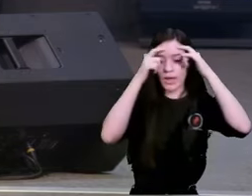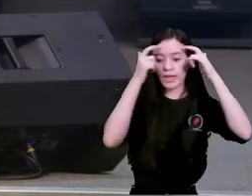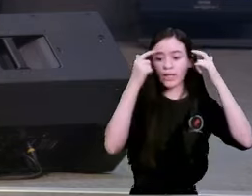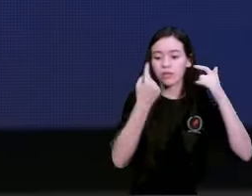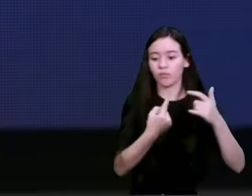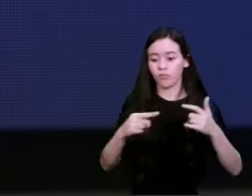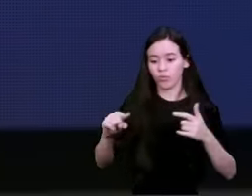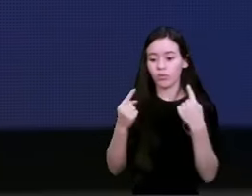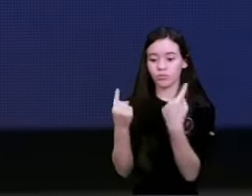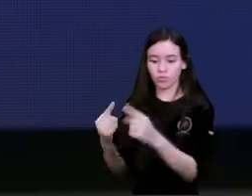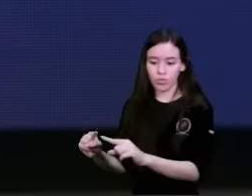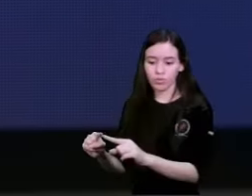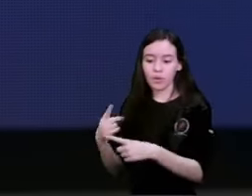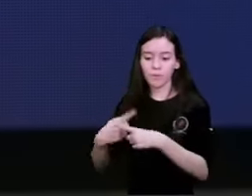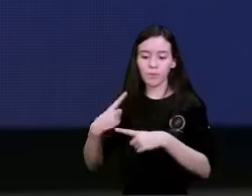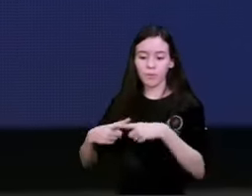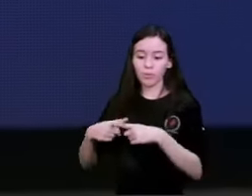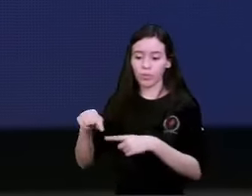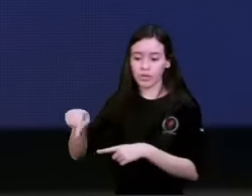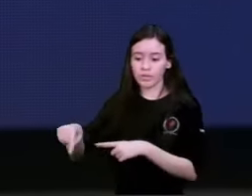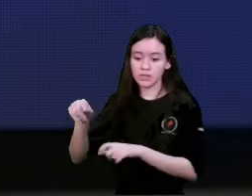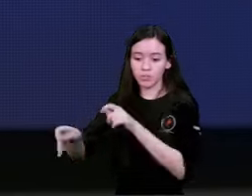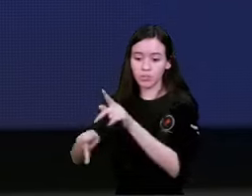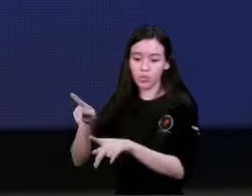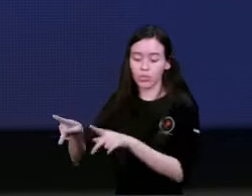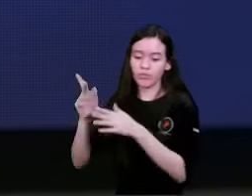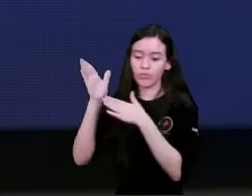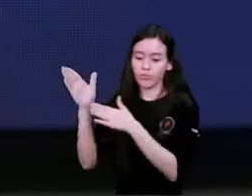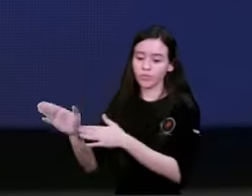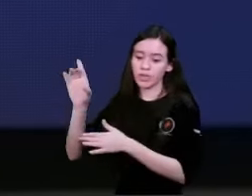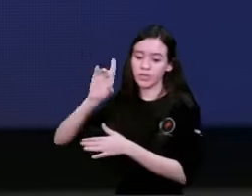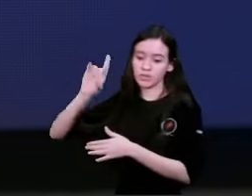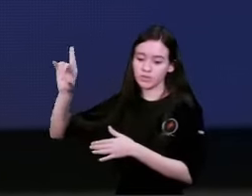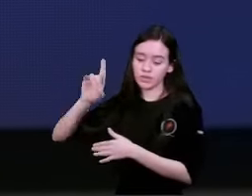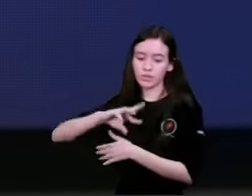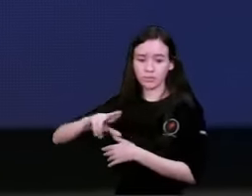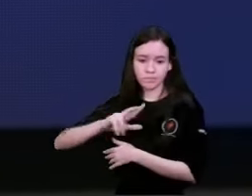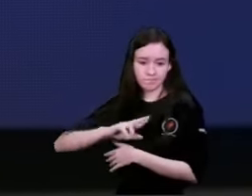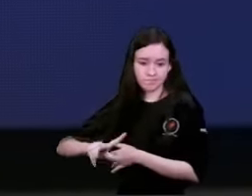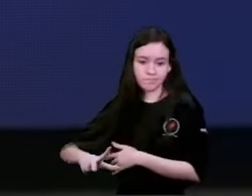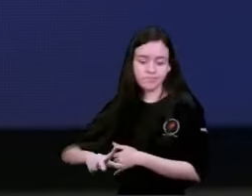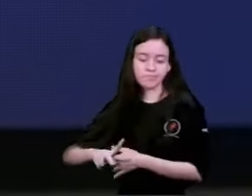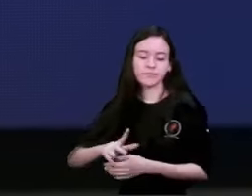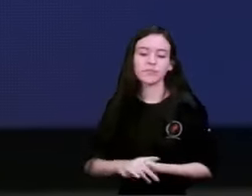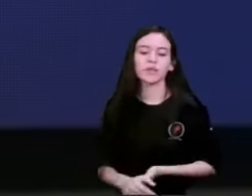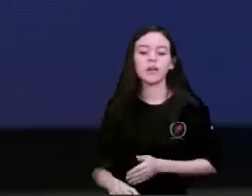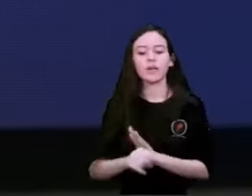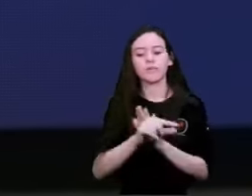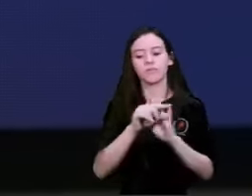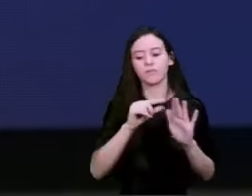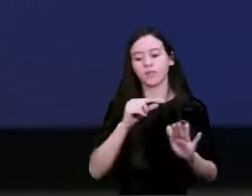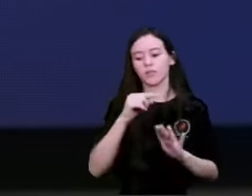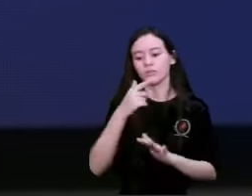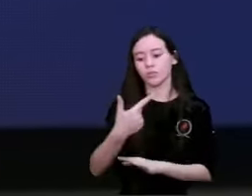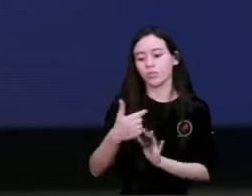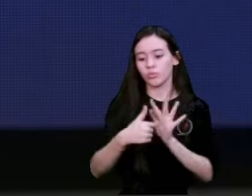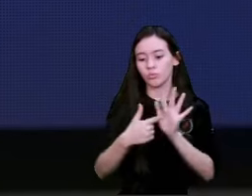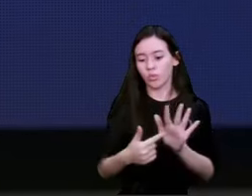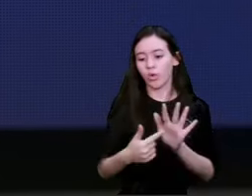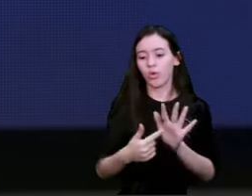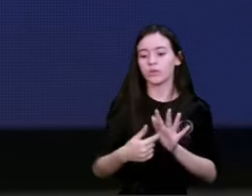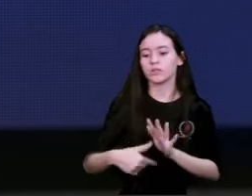direção àquele lugar, porque eles tinham sido infiéis ao Senhor. O verso de número 2 diz que